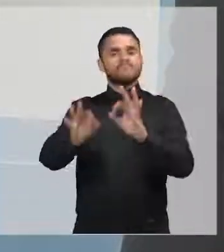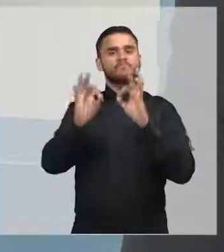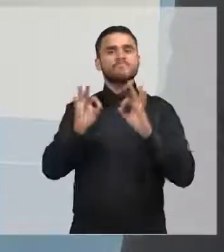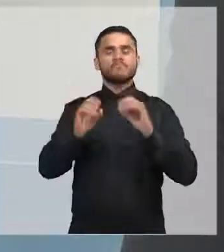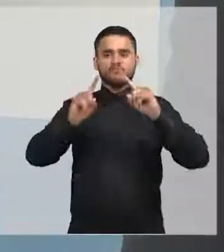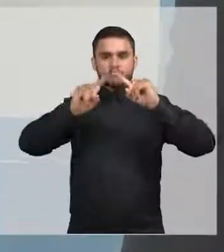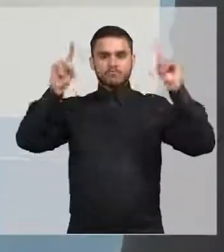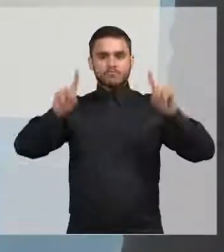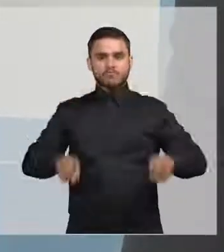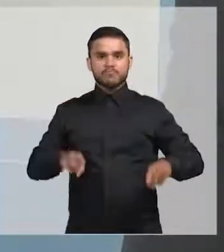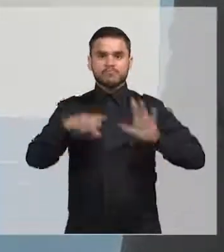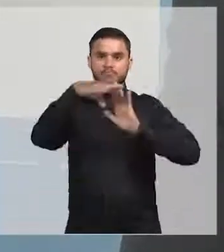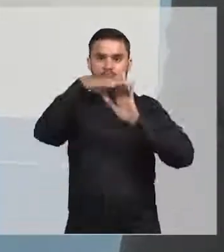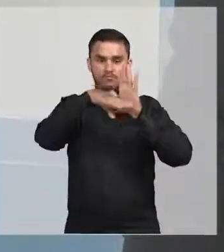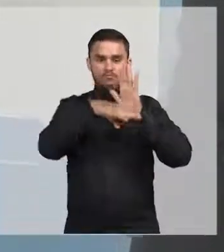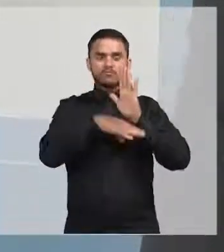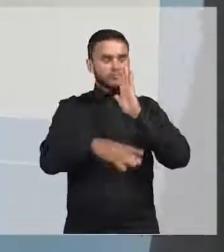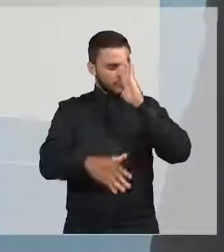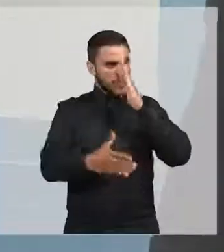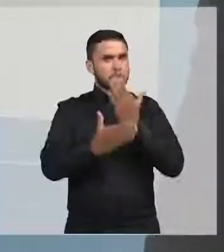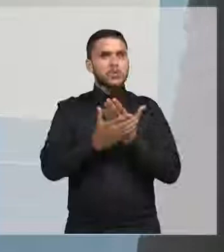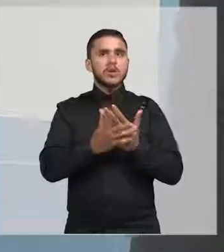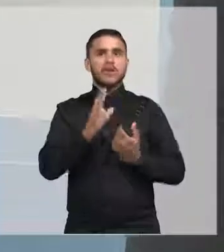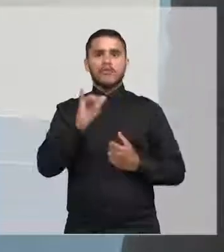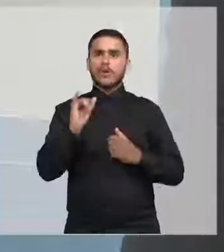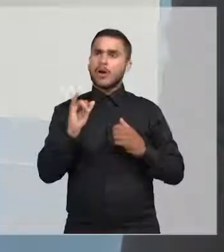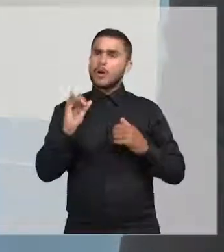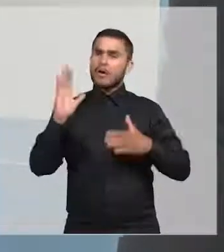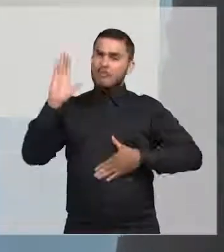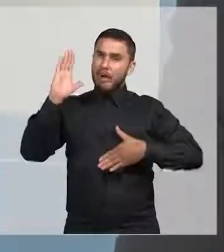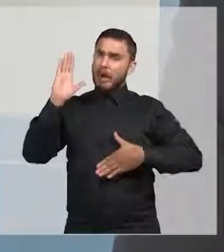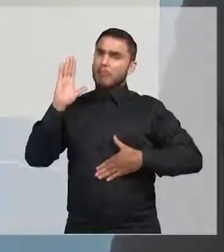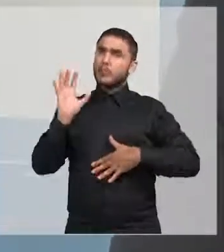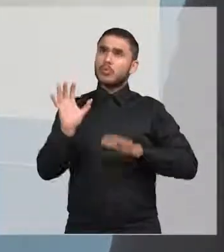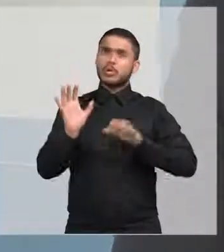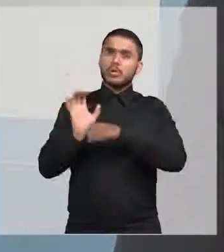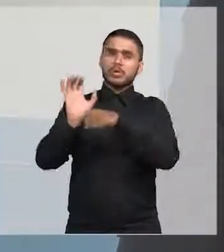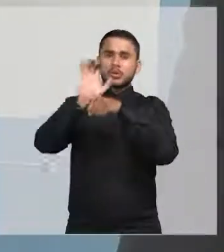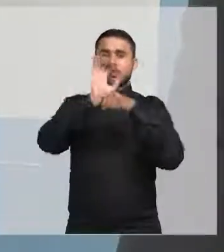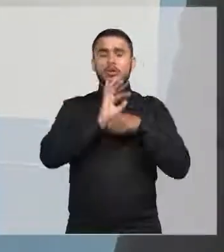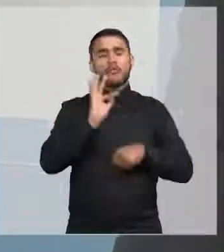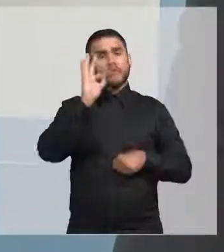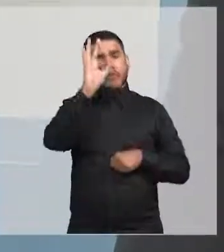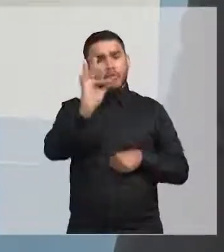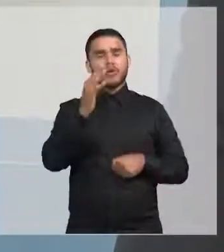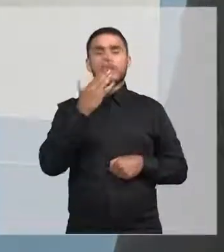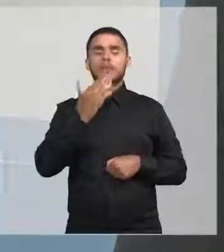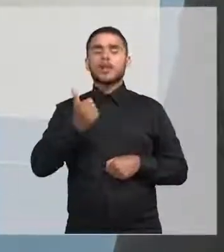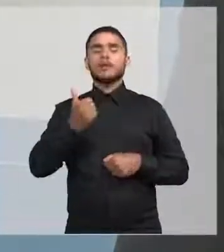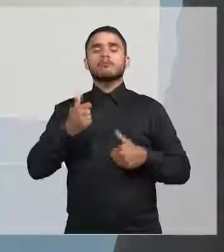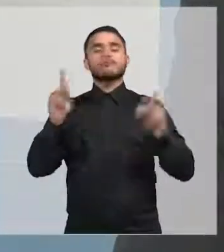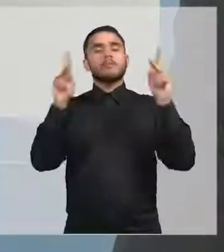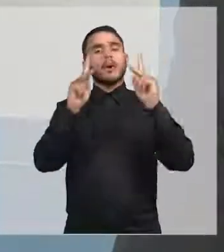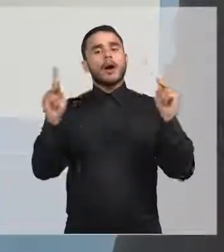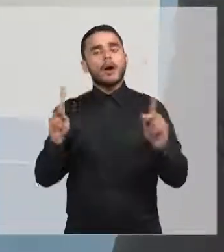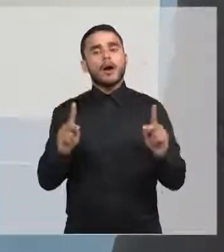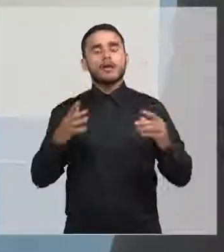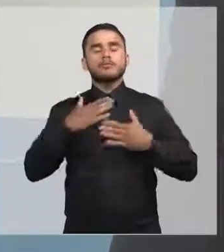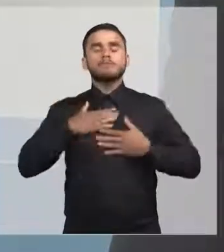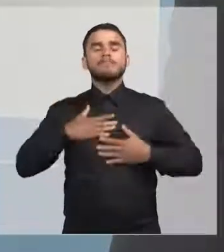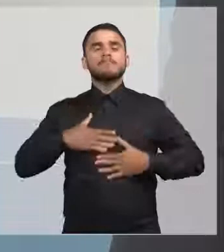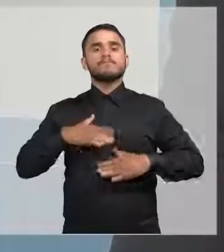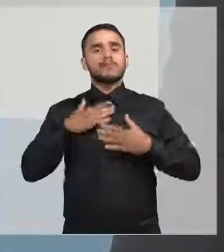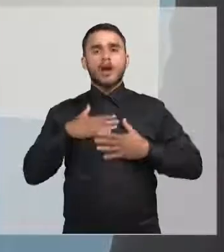que o juiz Moura aceitou, é como se o Jair Bolsonaro tivesse passado no vestibular, ou tivesse ganho na loteria. A felicidade e a euforia que ele